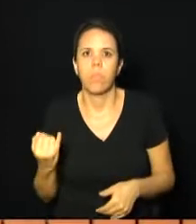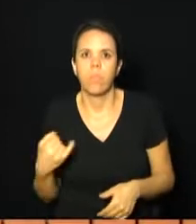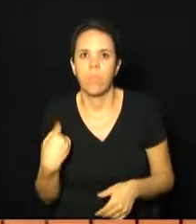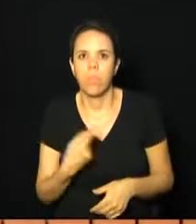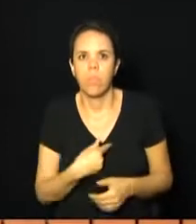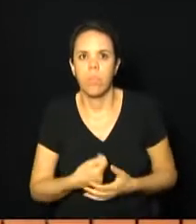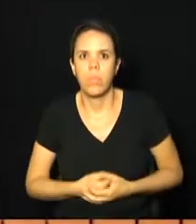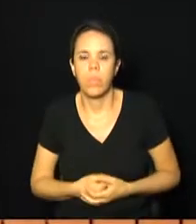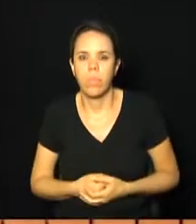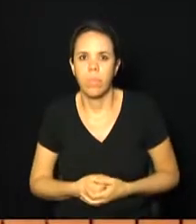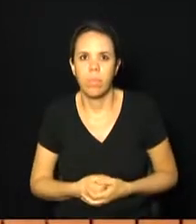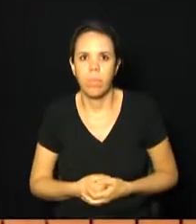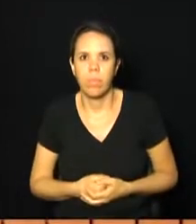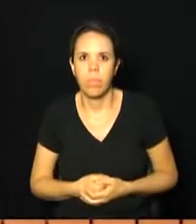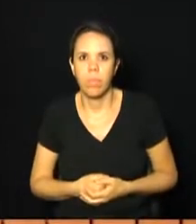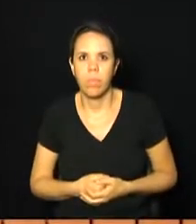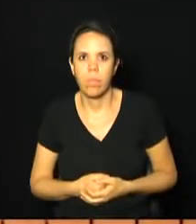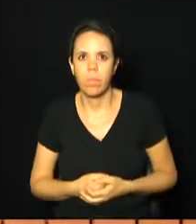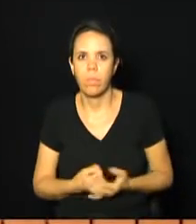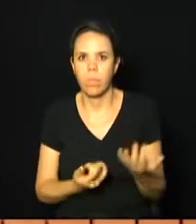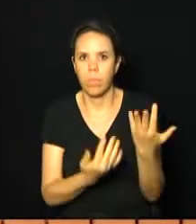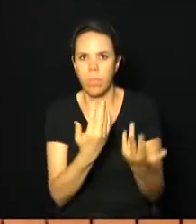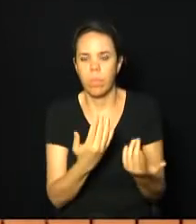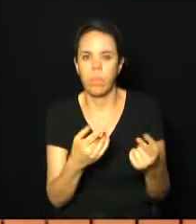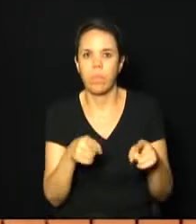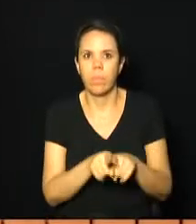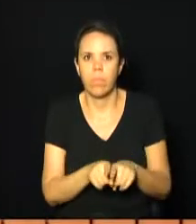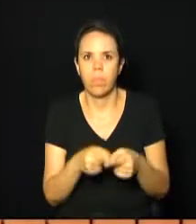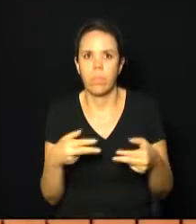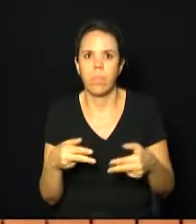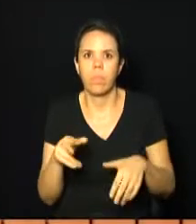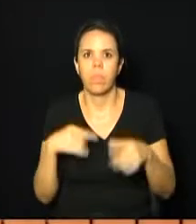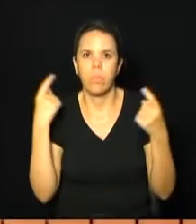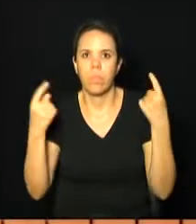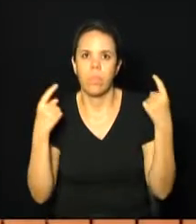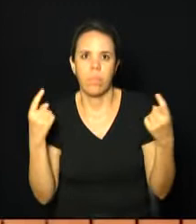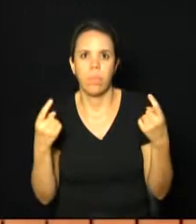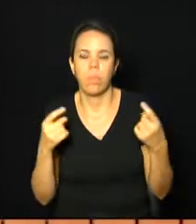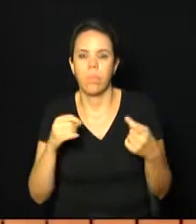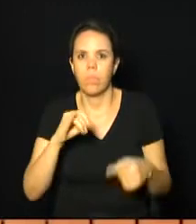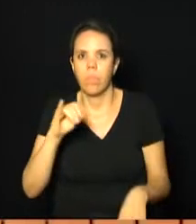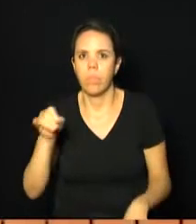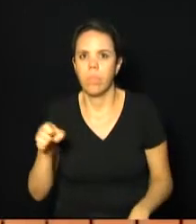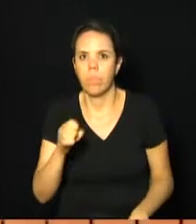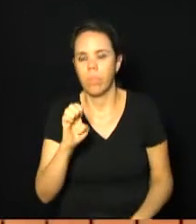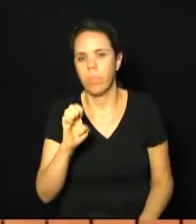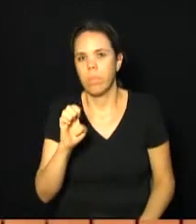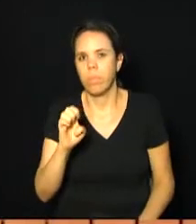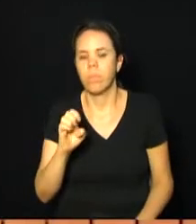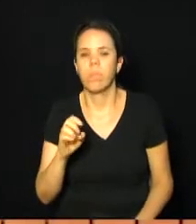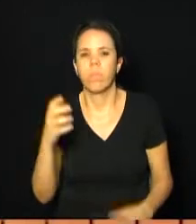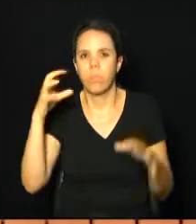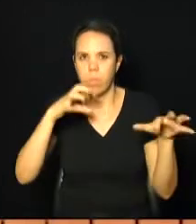para a gente. O fogo também é uma das coisas que nos preocupa lá em Joaquim Egídio, mas a